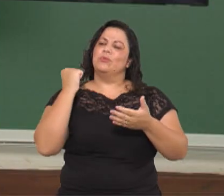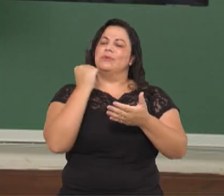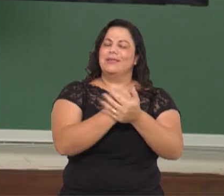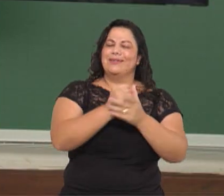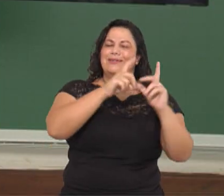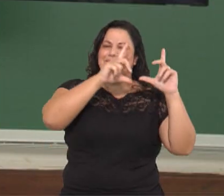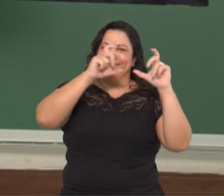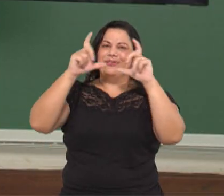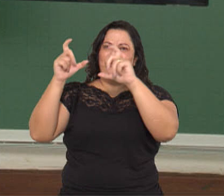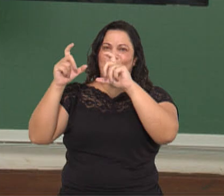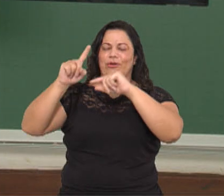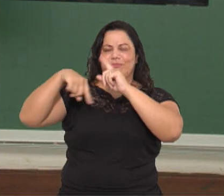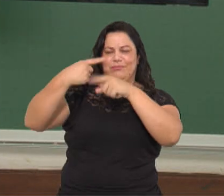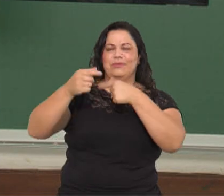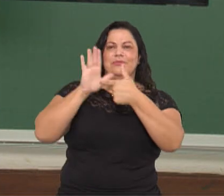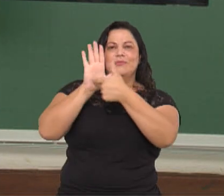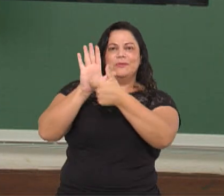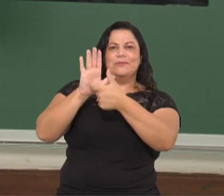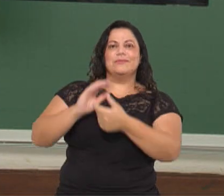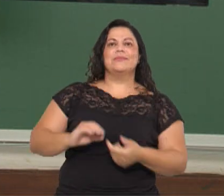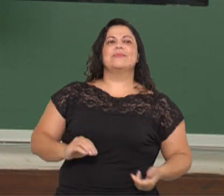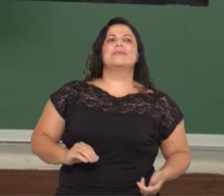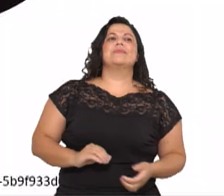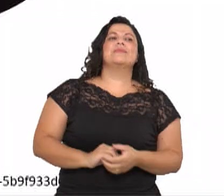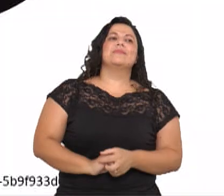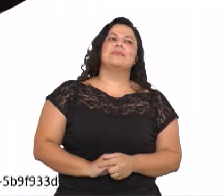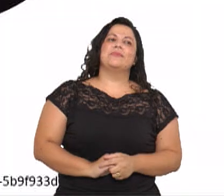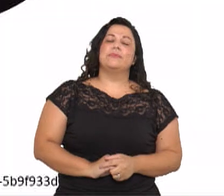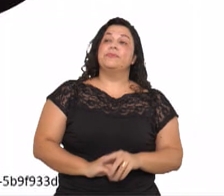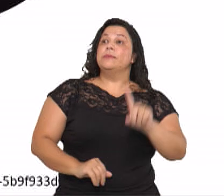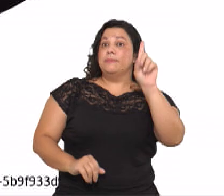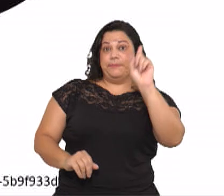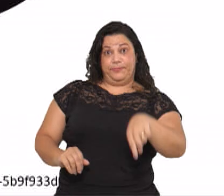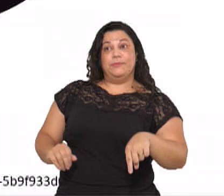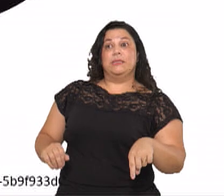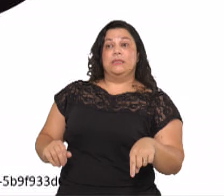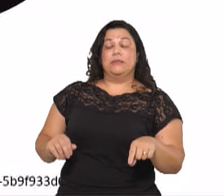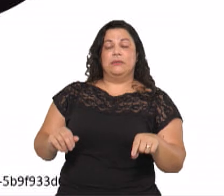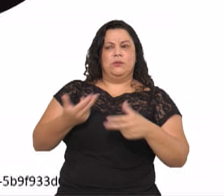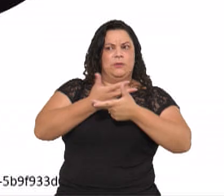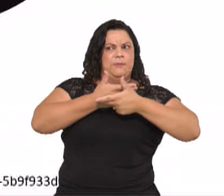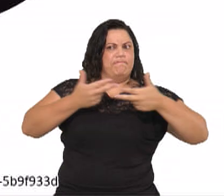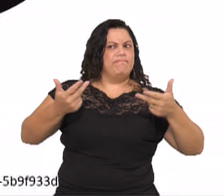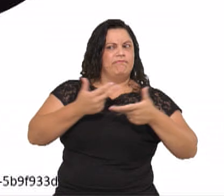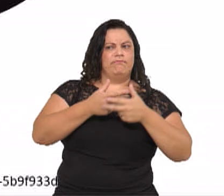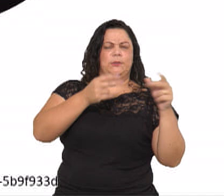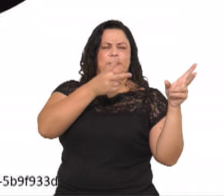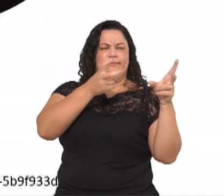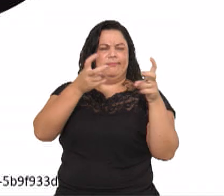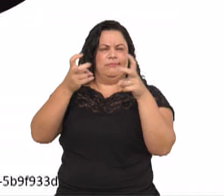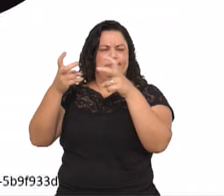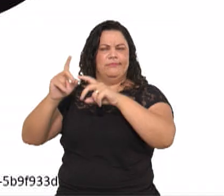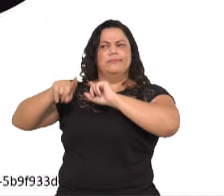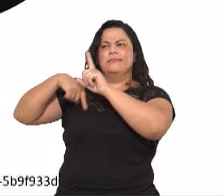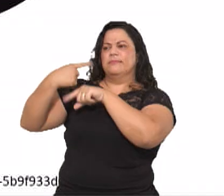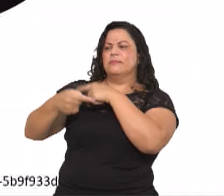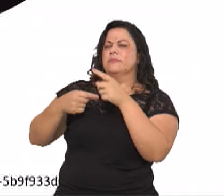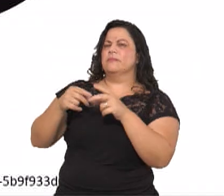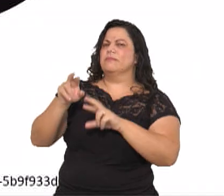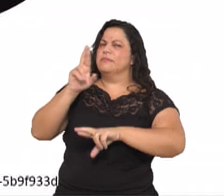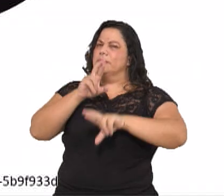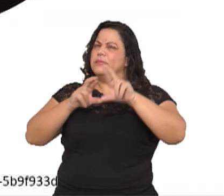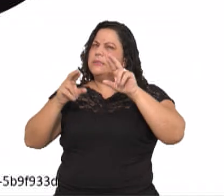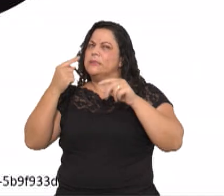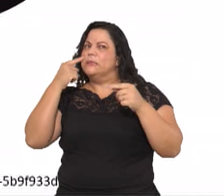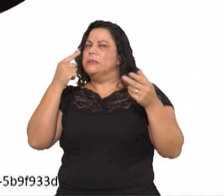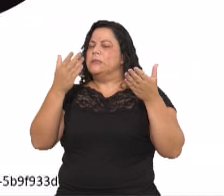vou mostrar para vocês mais para frente. Para isso, é preciso fazer muitas observações e depois analisá-las por meio de